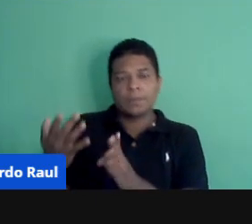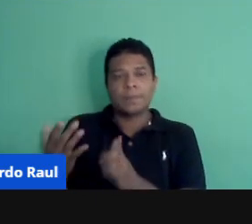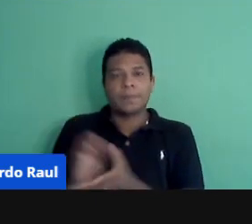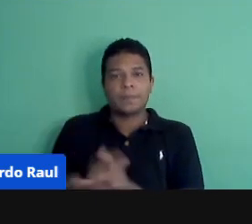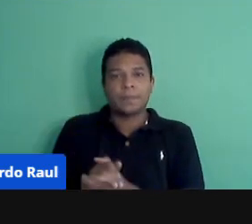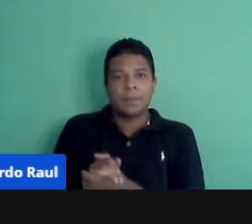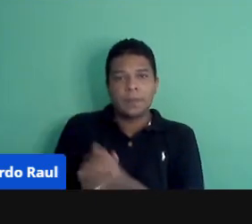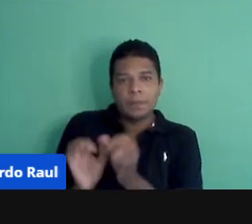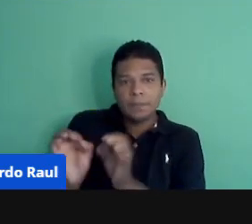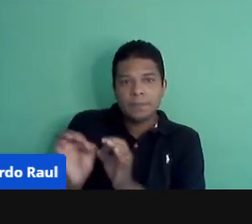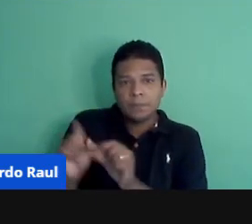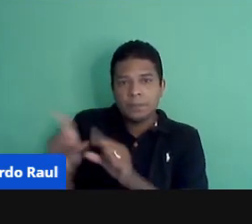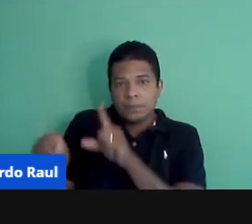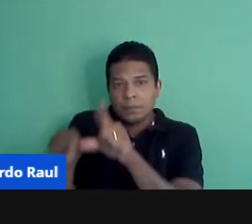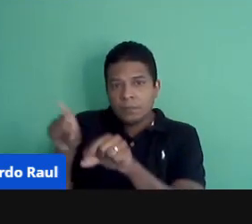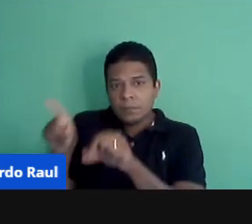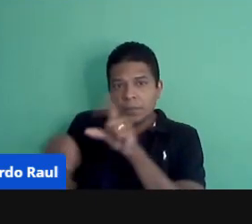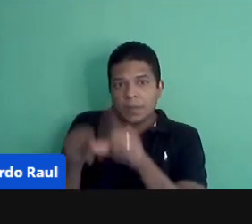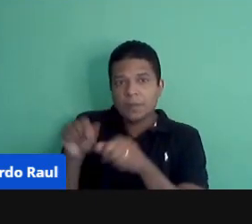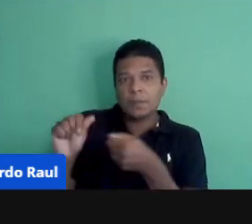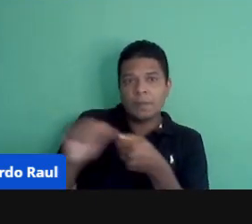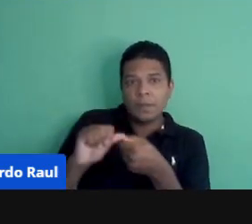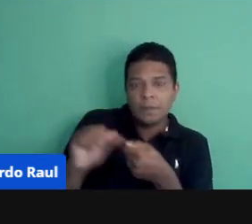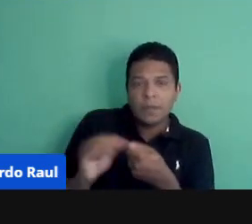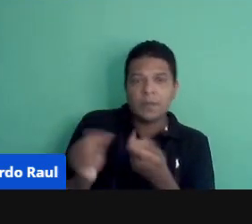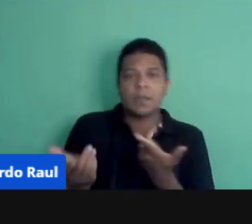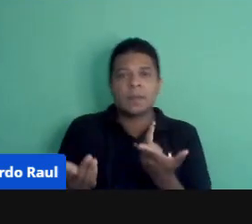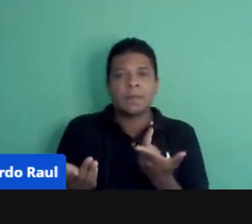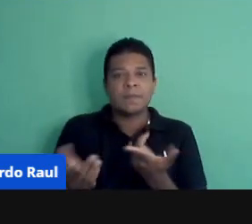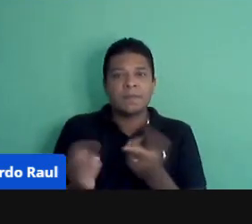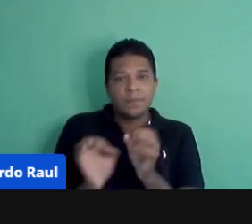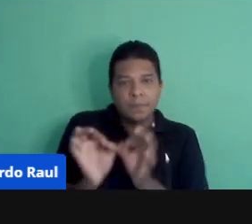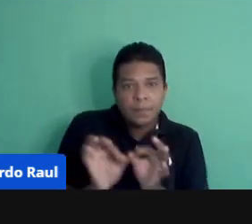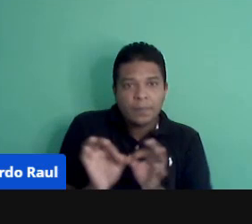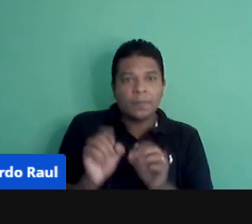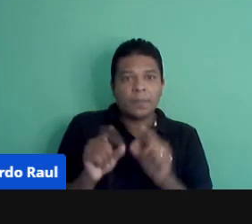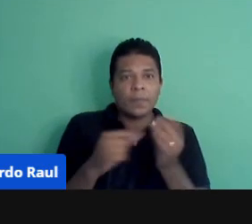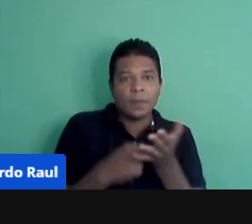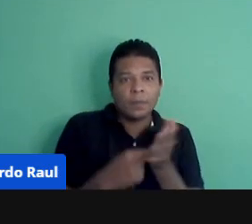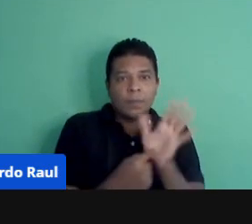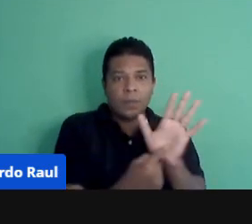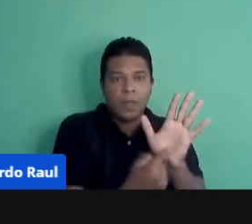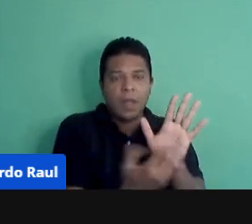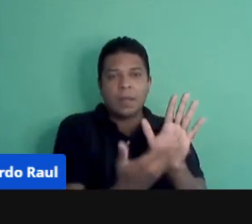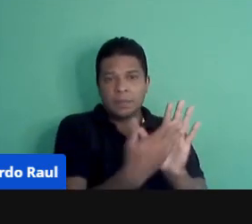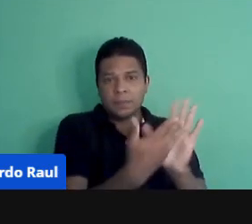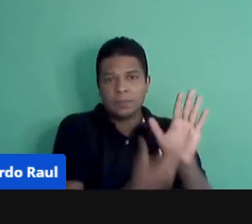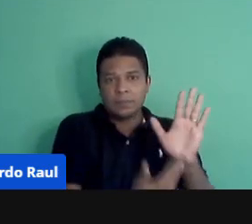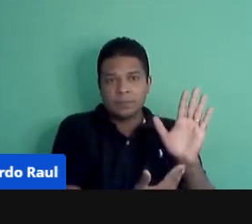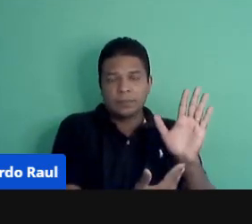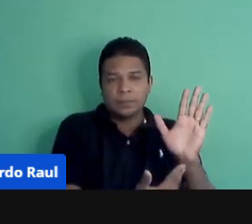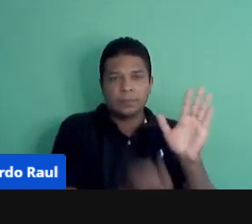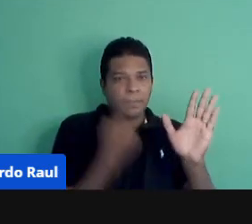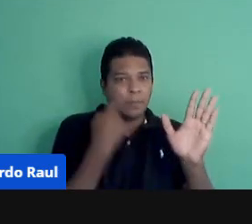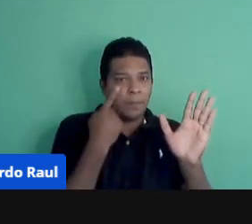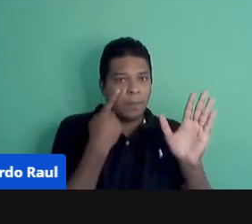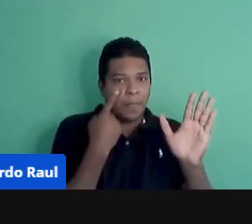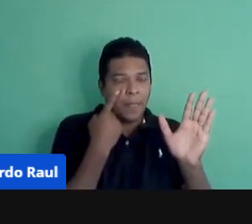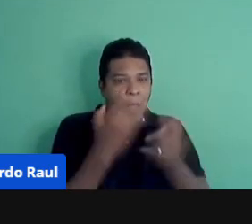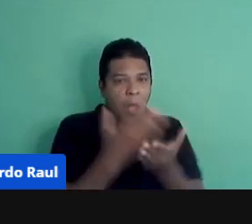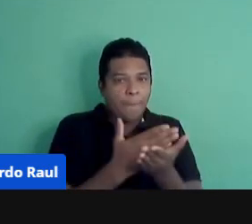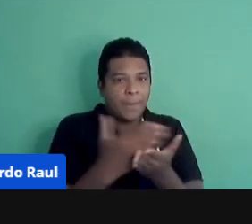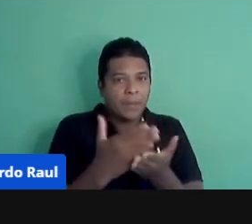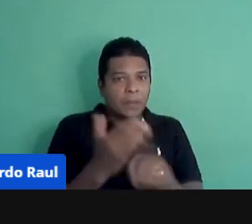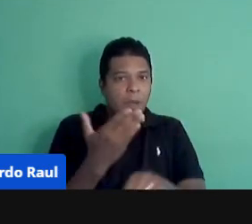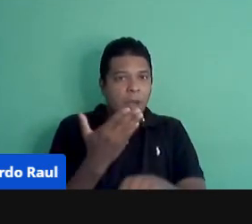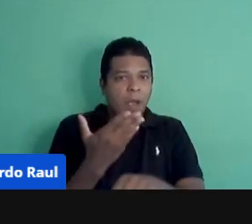as imagens, separa o que vai fazer, separa o que vai, né, mostrar para ele na tela. Aí sim, né, quando ele começar a aula, nós estamos